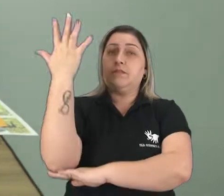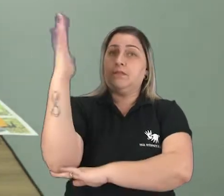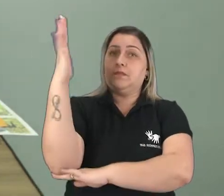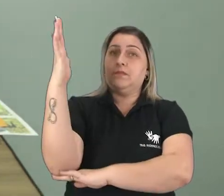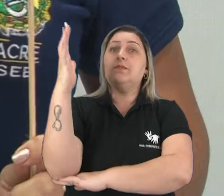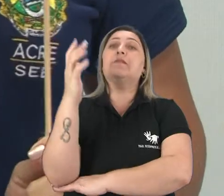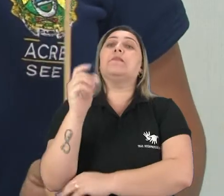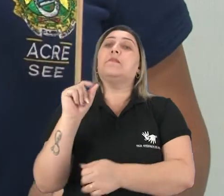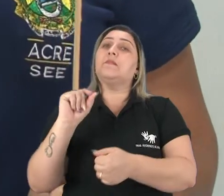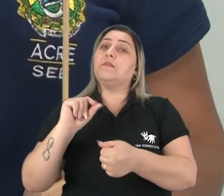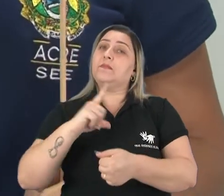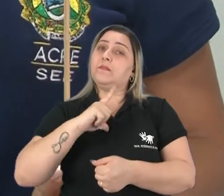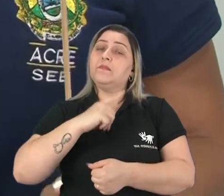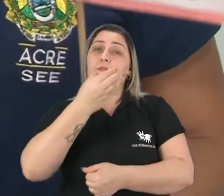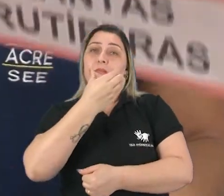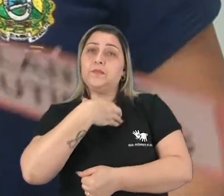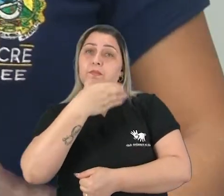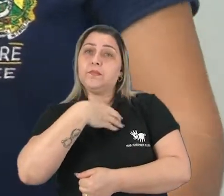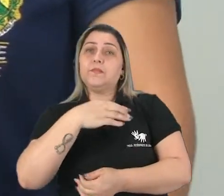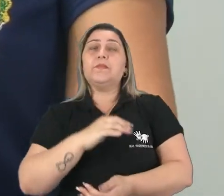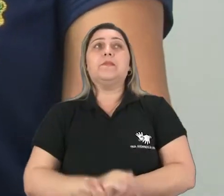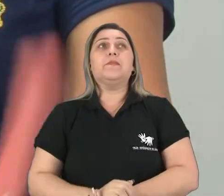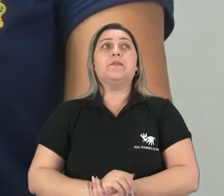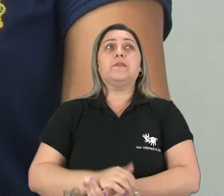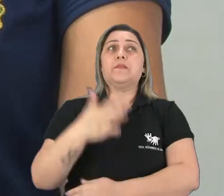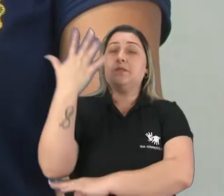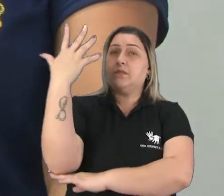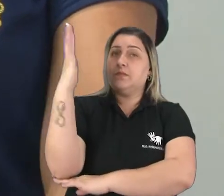plantas frutíferas,